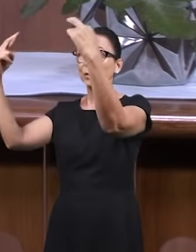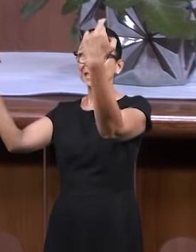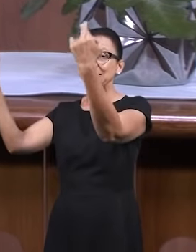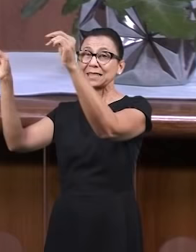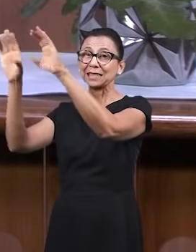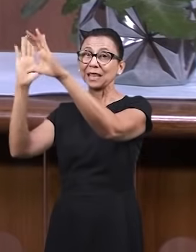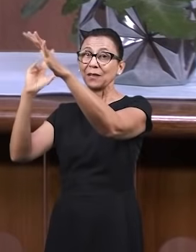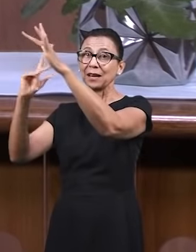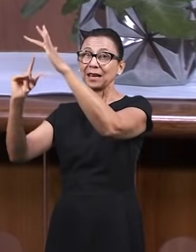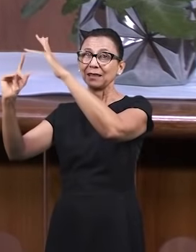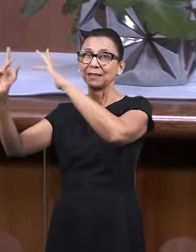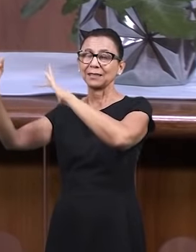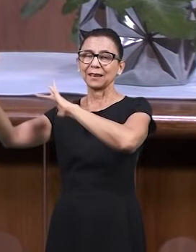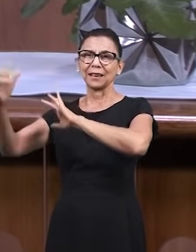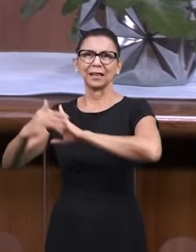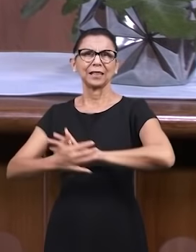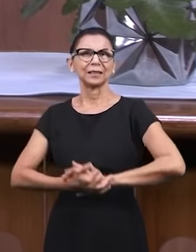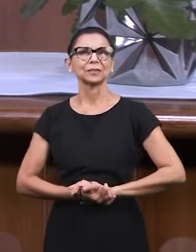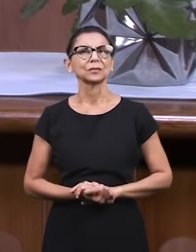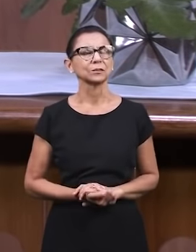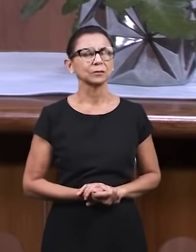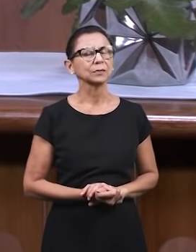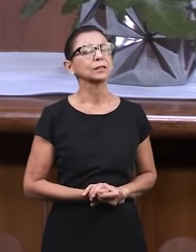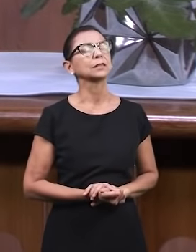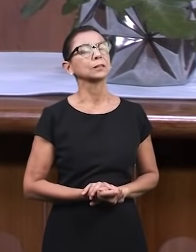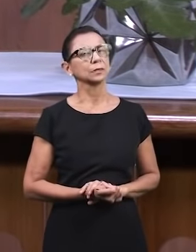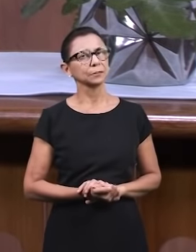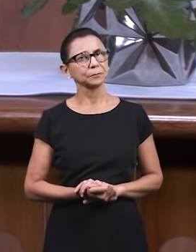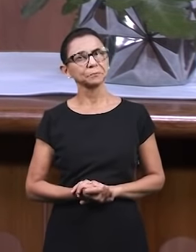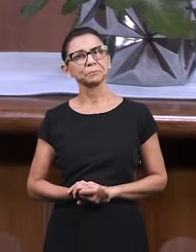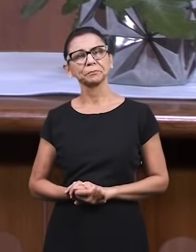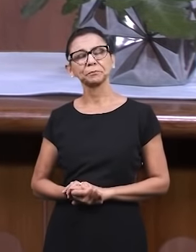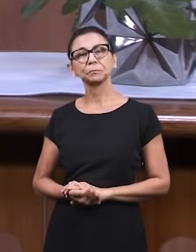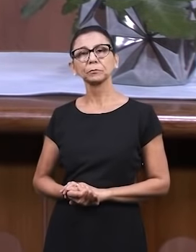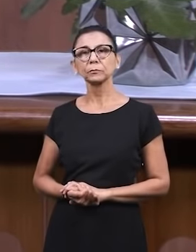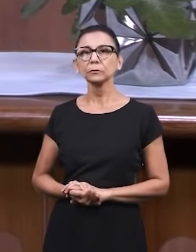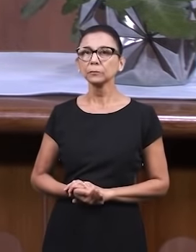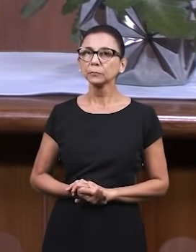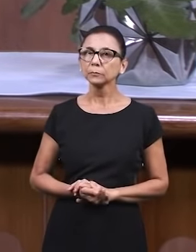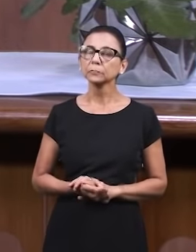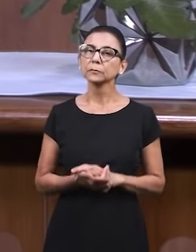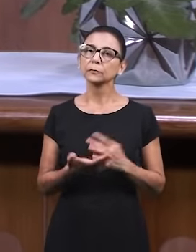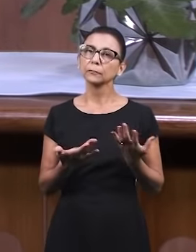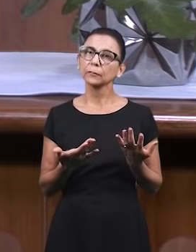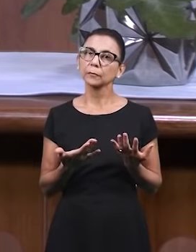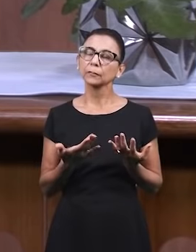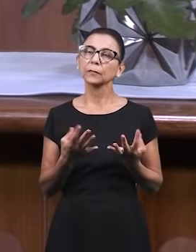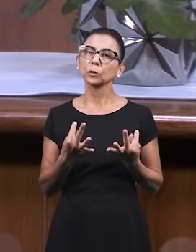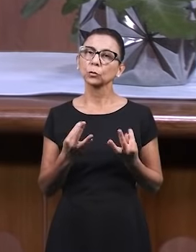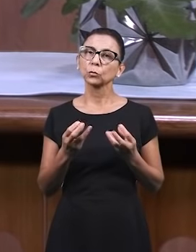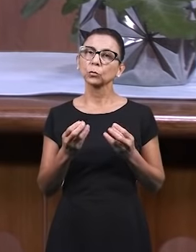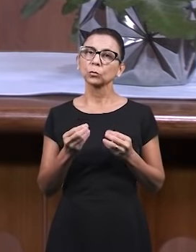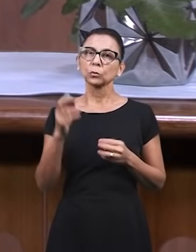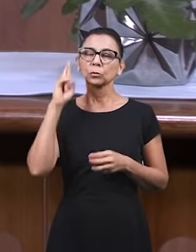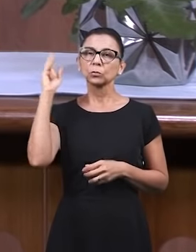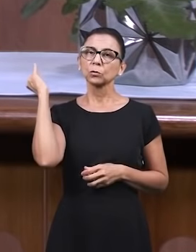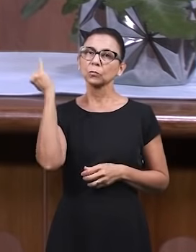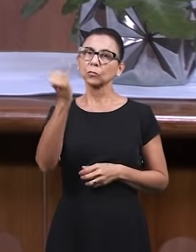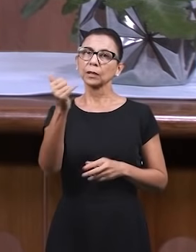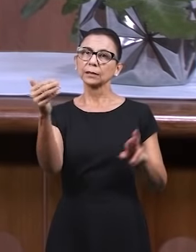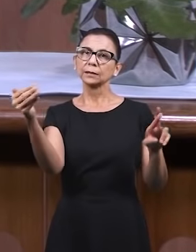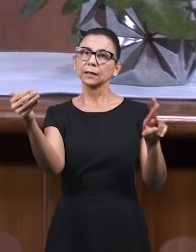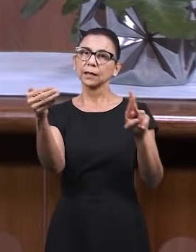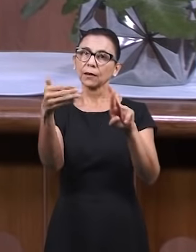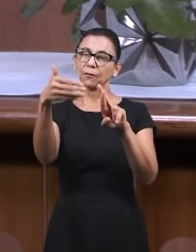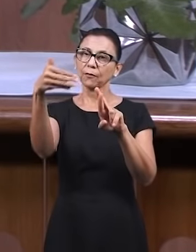reino, ele não está falando do reino deste mundo, ele está falando das coisas eternas. Tudo que o Senhor falou aqui está se